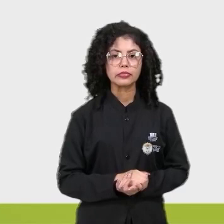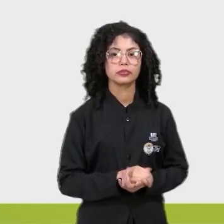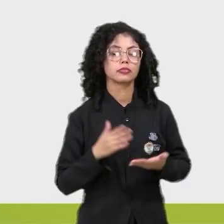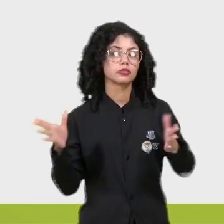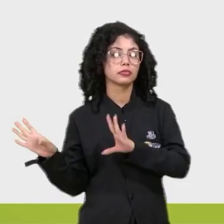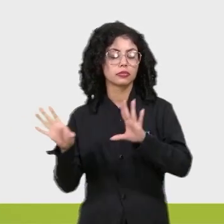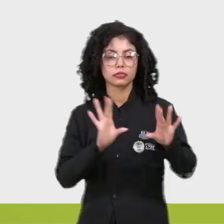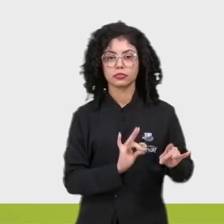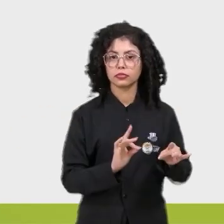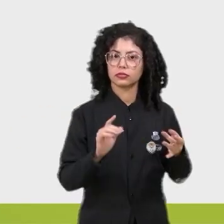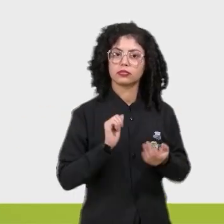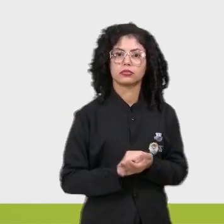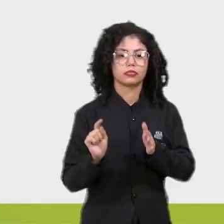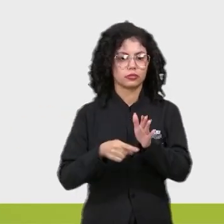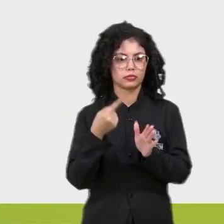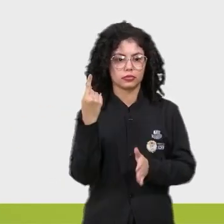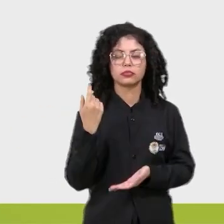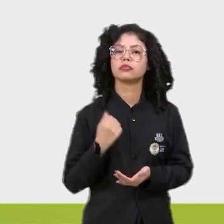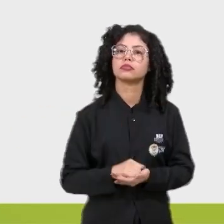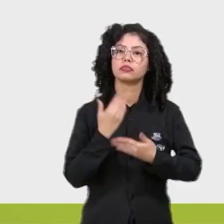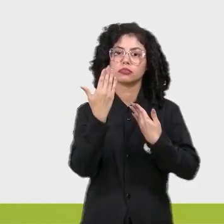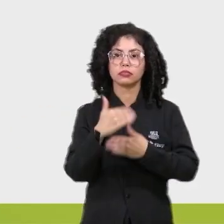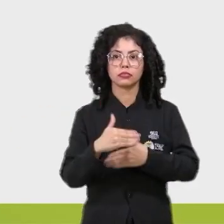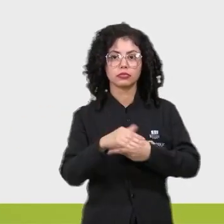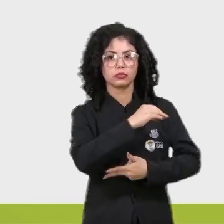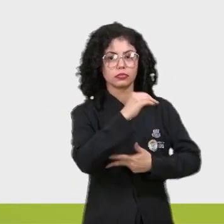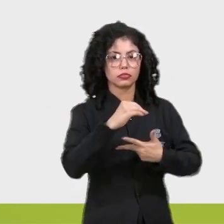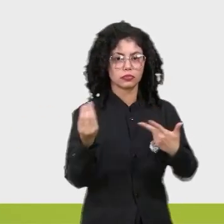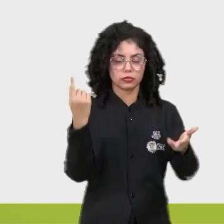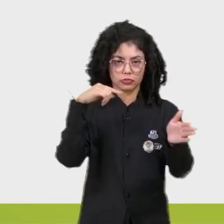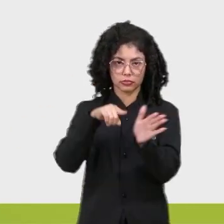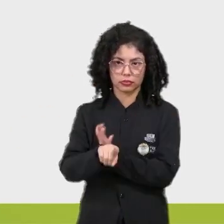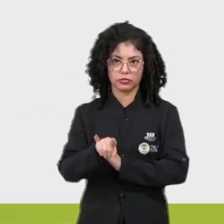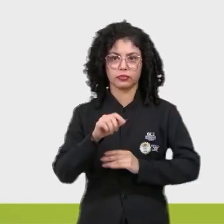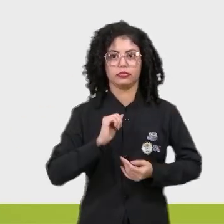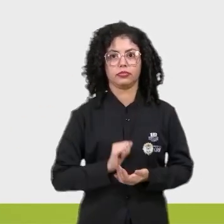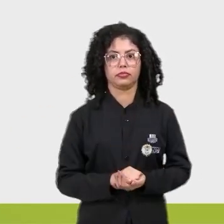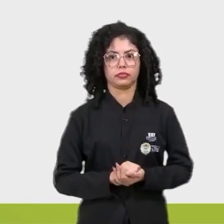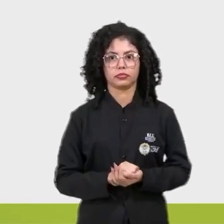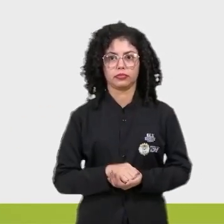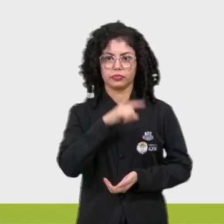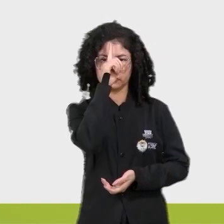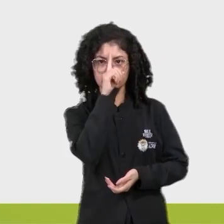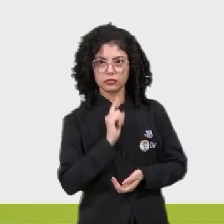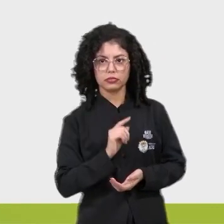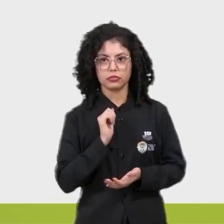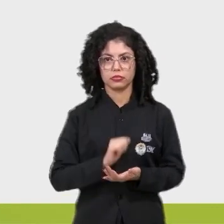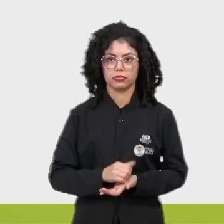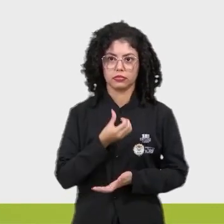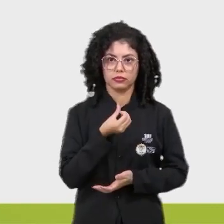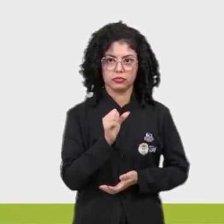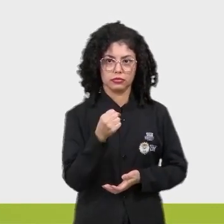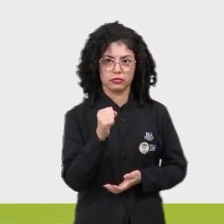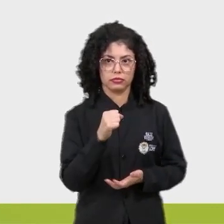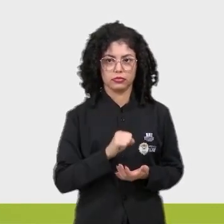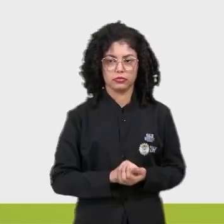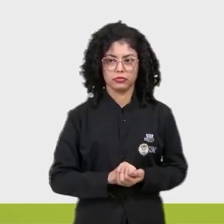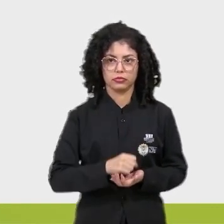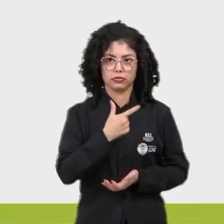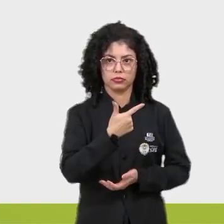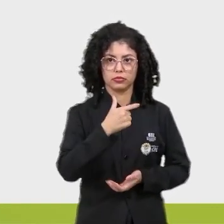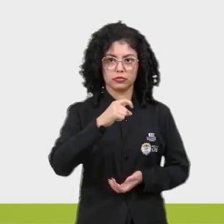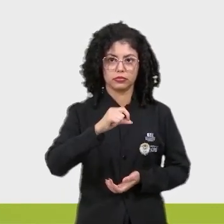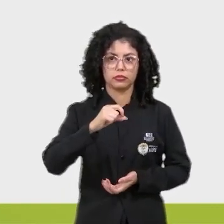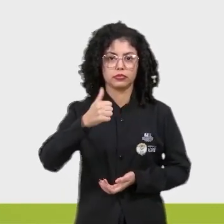Eu trouxe para vocês aqui, primeiramente, uma prova do Enem, uma questão da prova do Enem, prova amarela, questão 68,